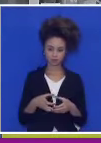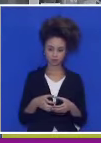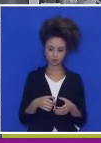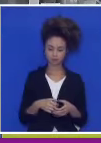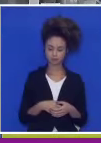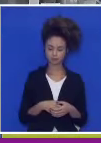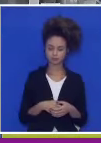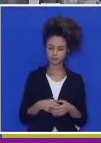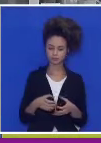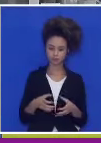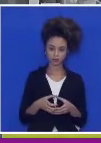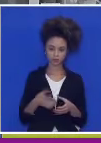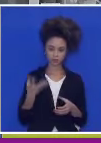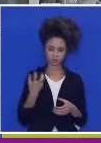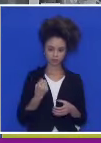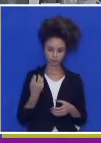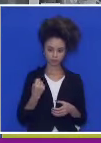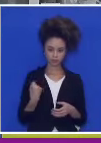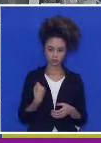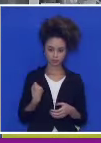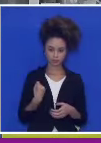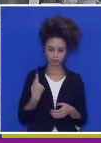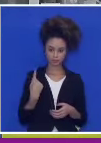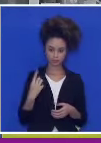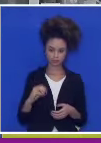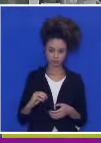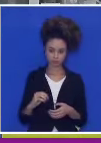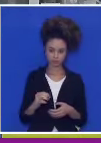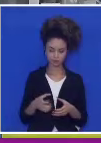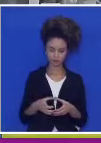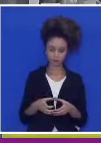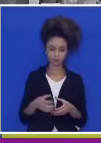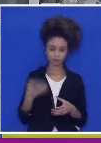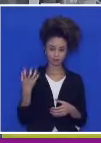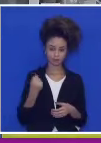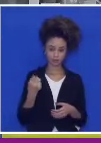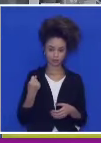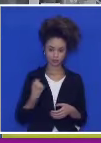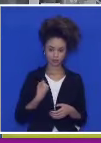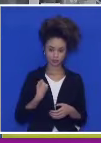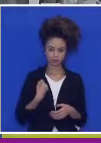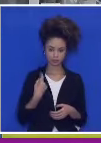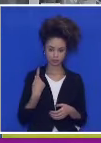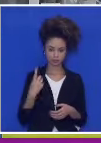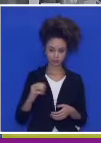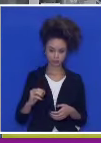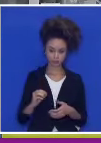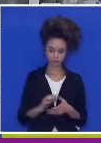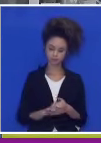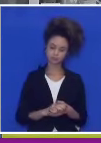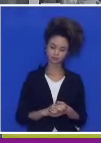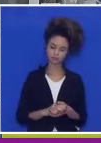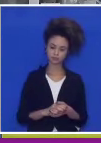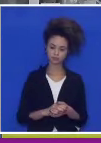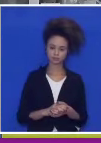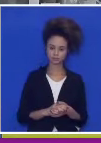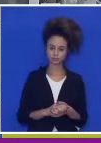número. Bola branca, número 10. Branca, 10.